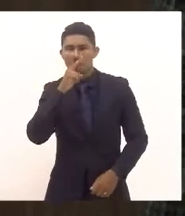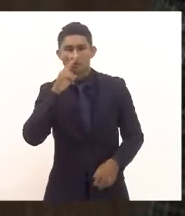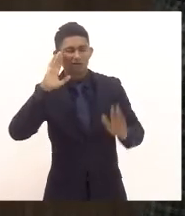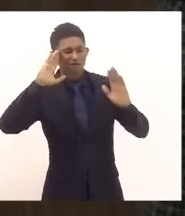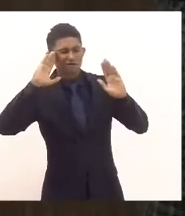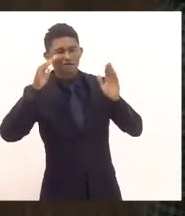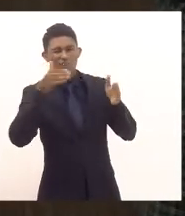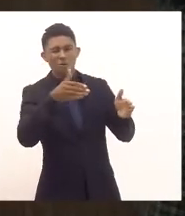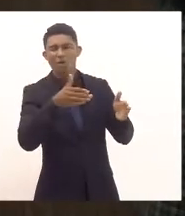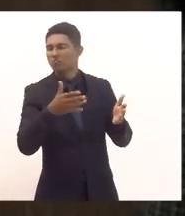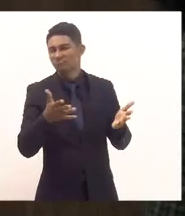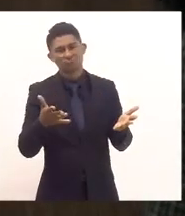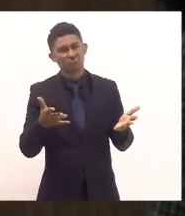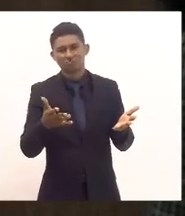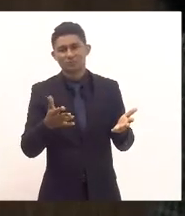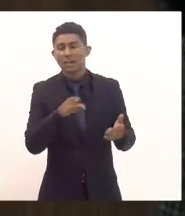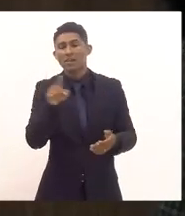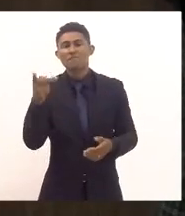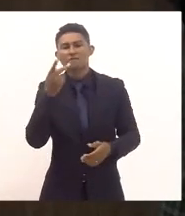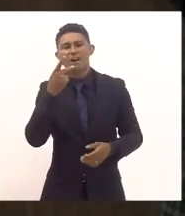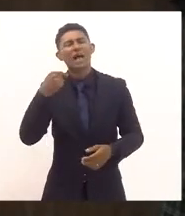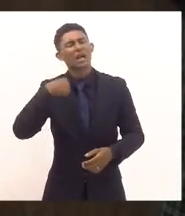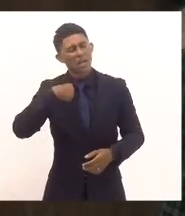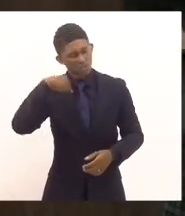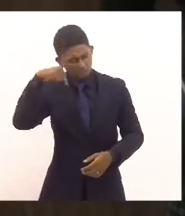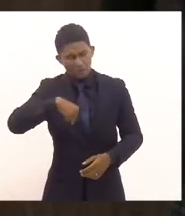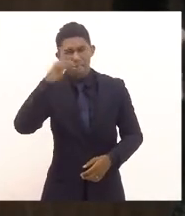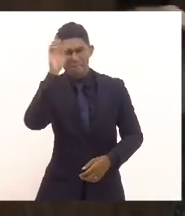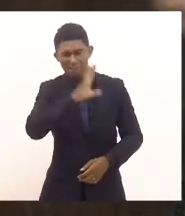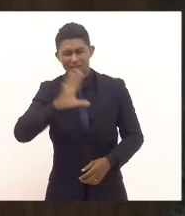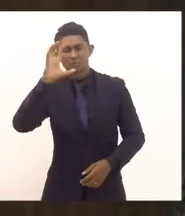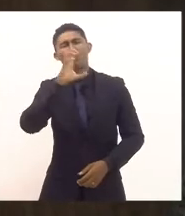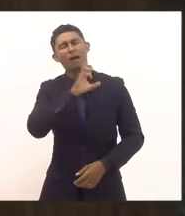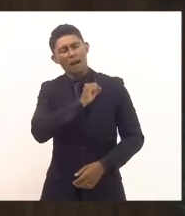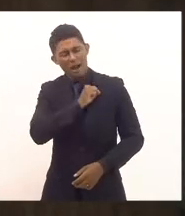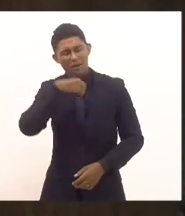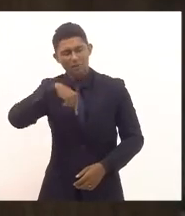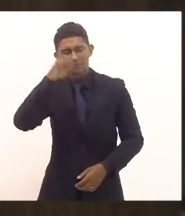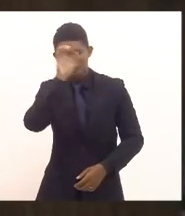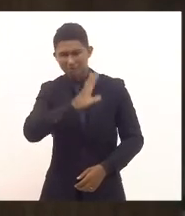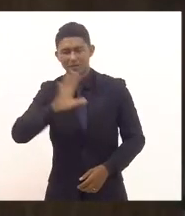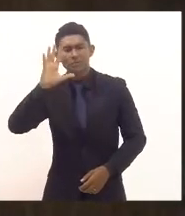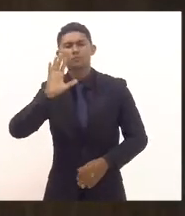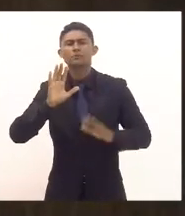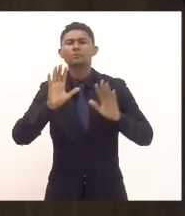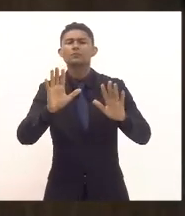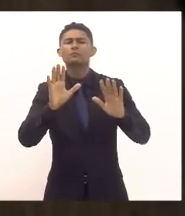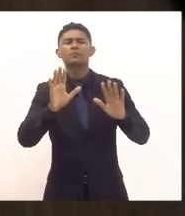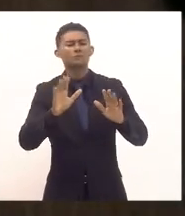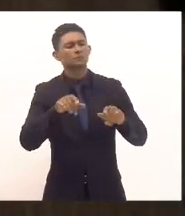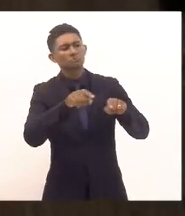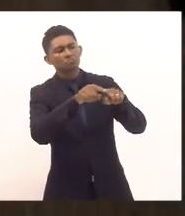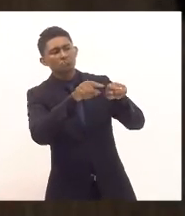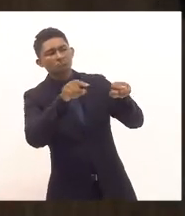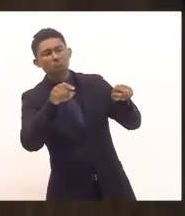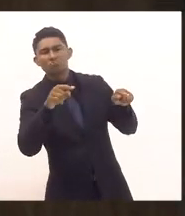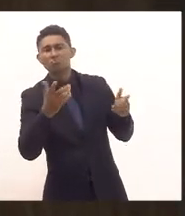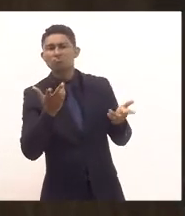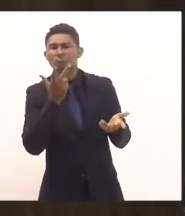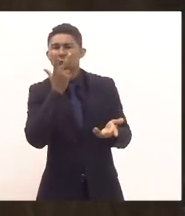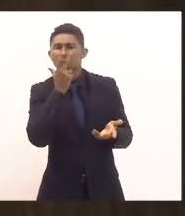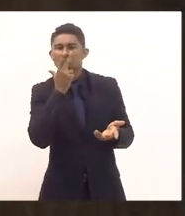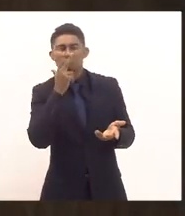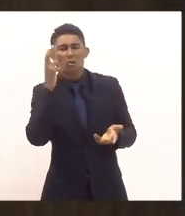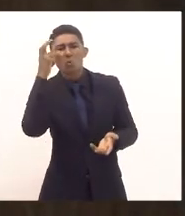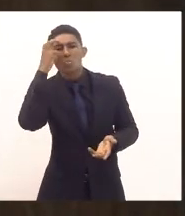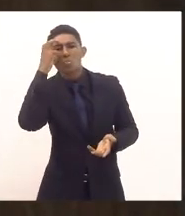se dizem nacionalista se dizem amantes da Nossa pátria mas destroem